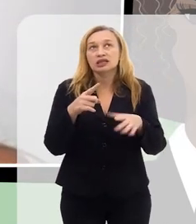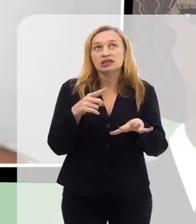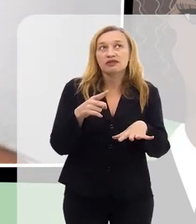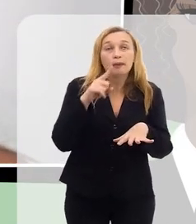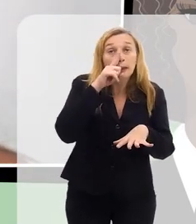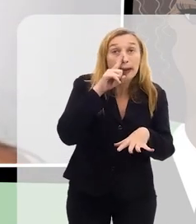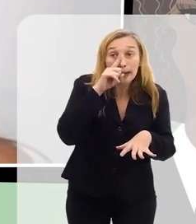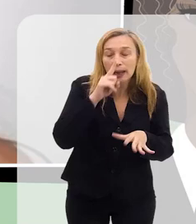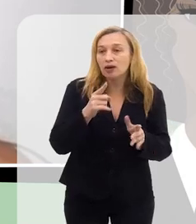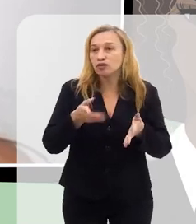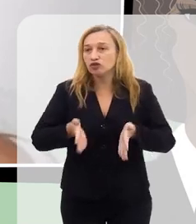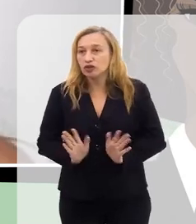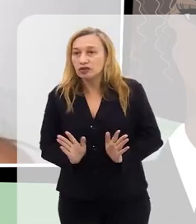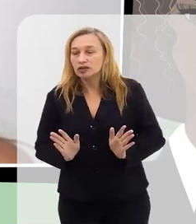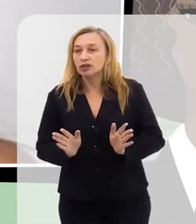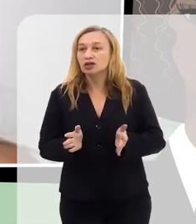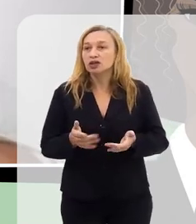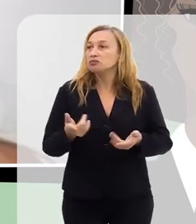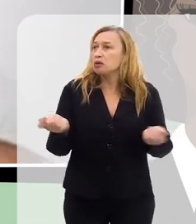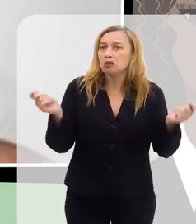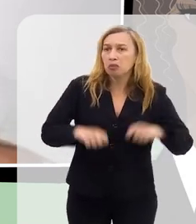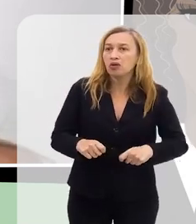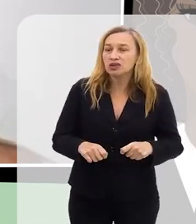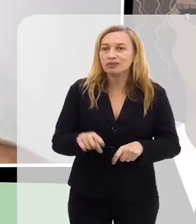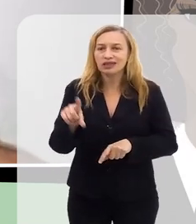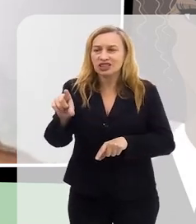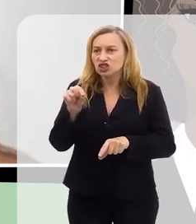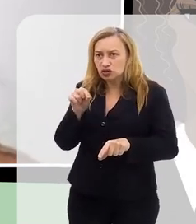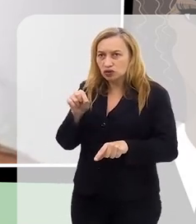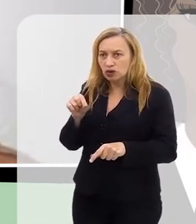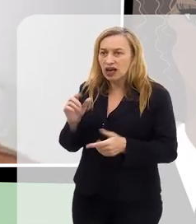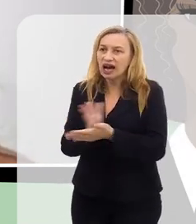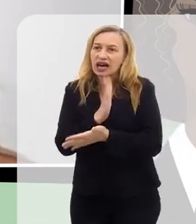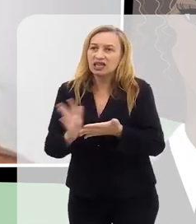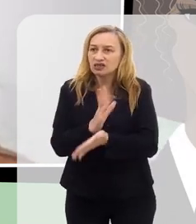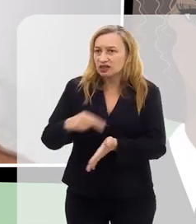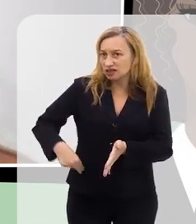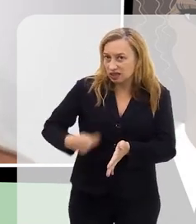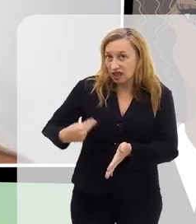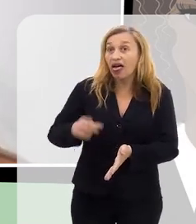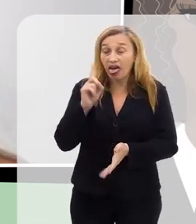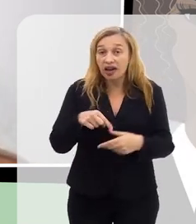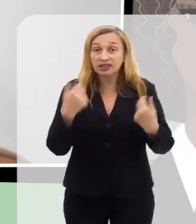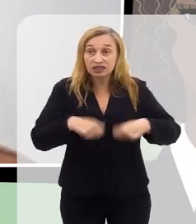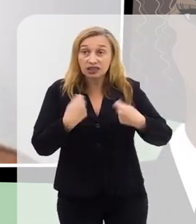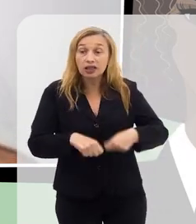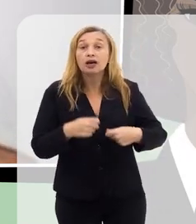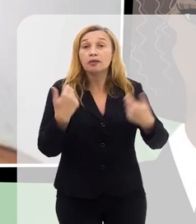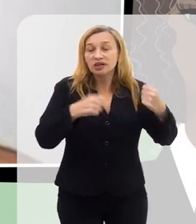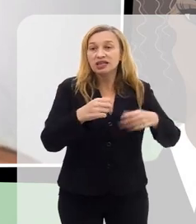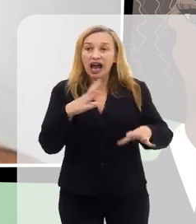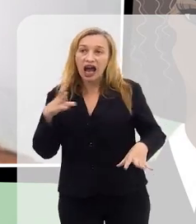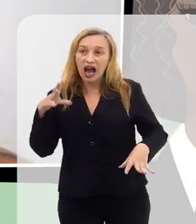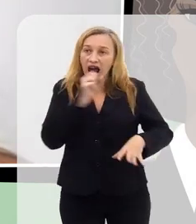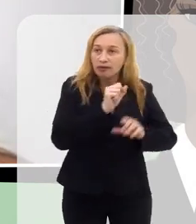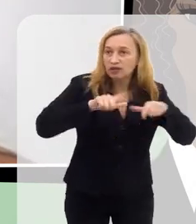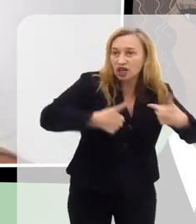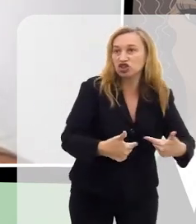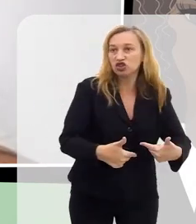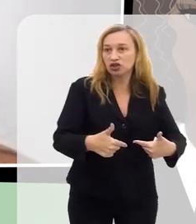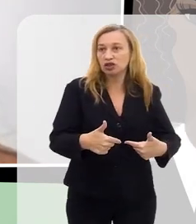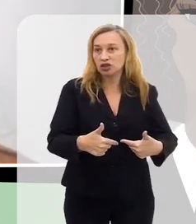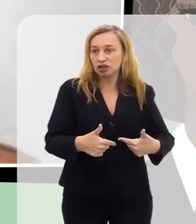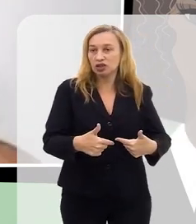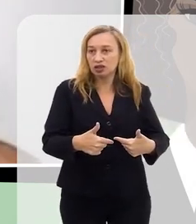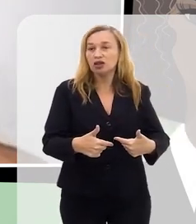corre risco e não existe a possibilidade daquela mulher fazer uma escolha, às vezes uma cesárea é necessária, você precisa agir rápido, né,